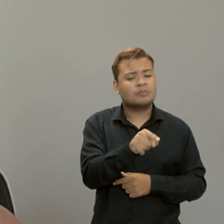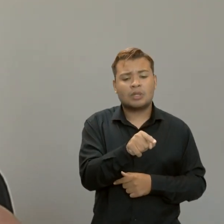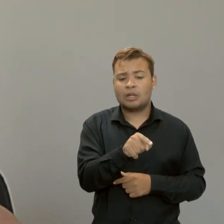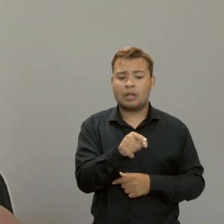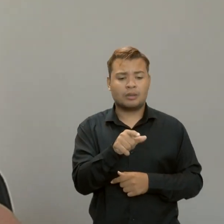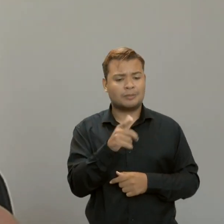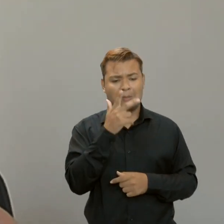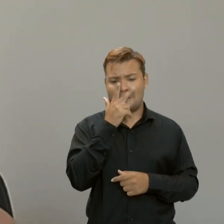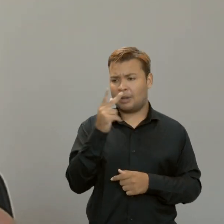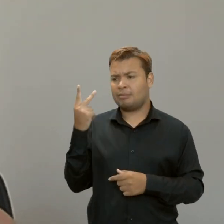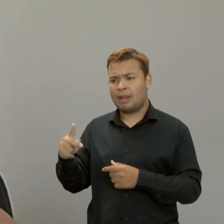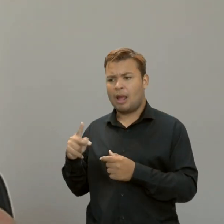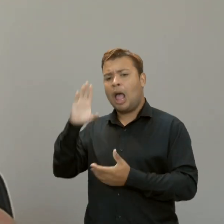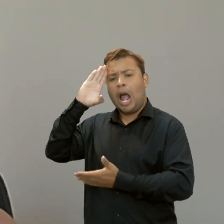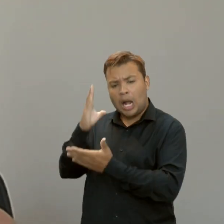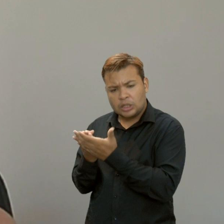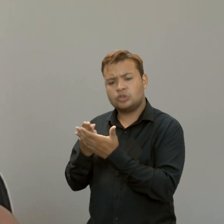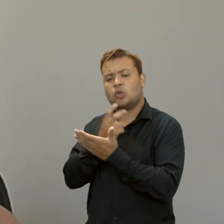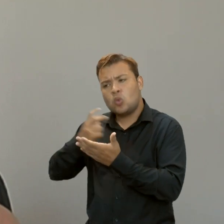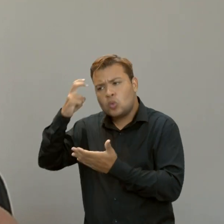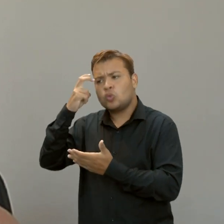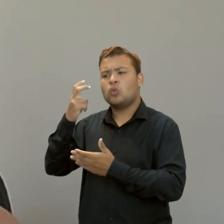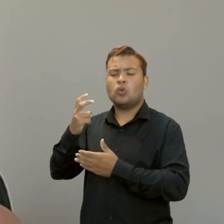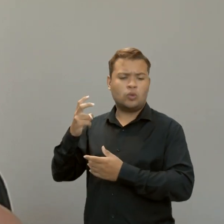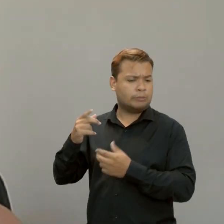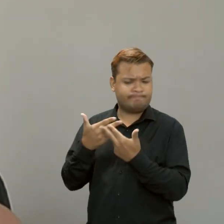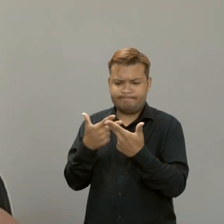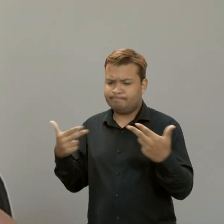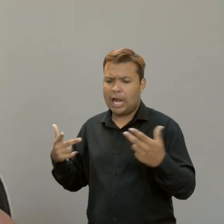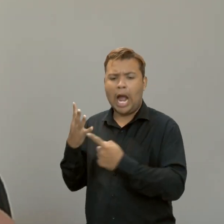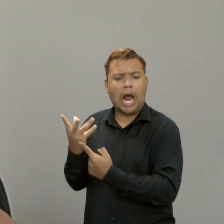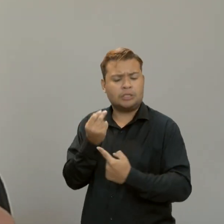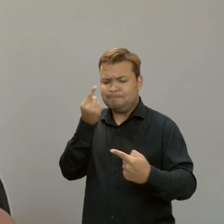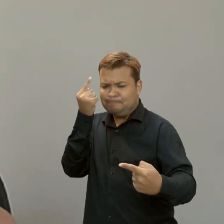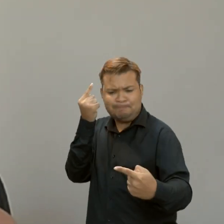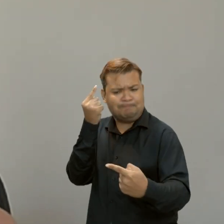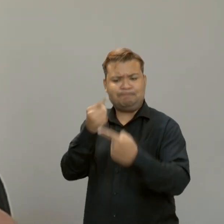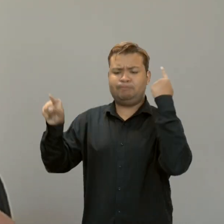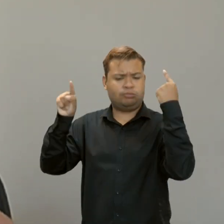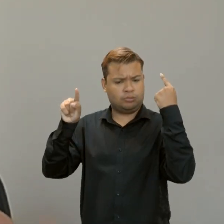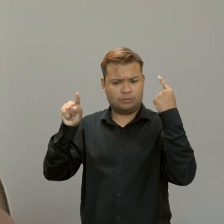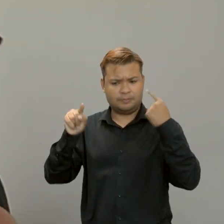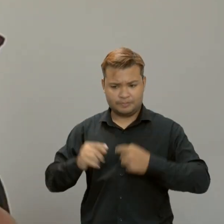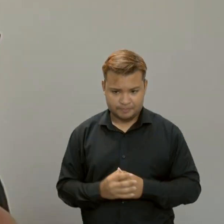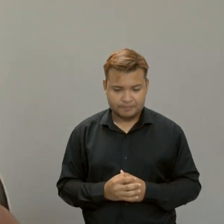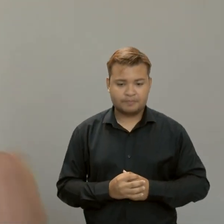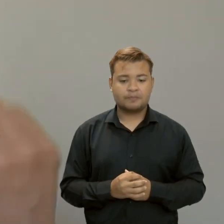muito aos ideários dela, né, culturais e artísticos. Na verdade é que ela fez